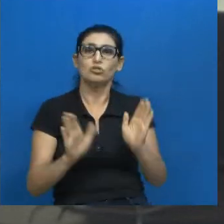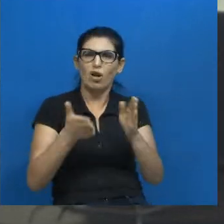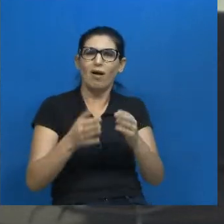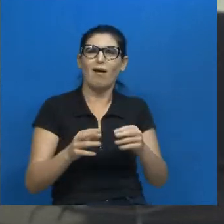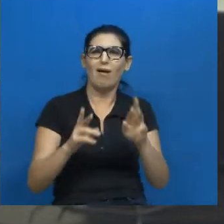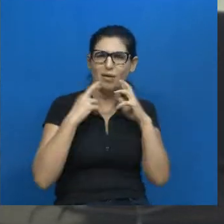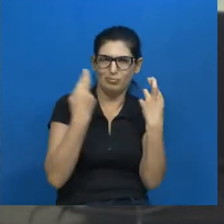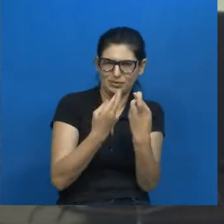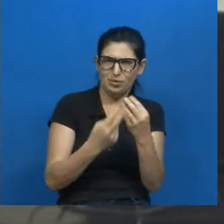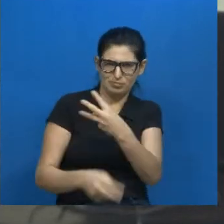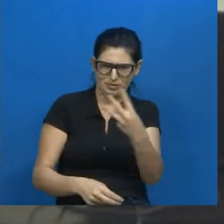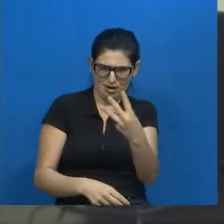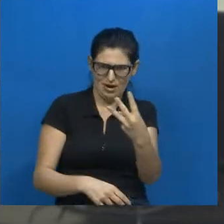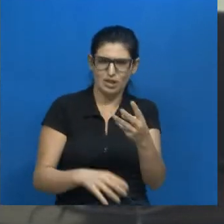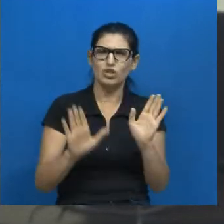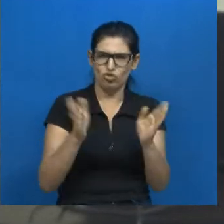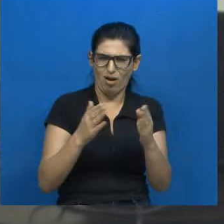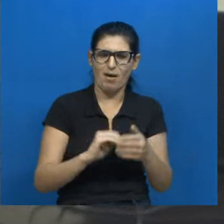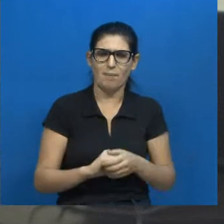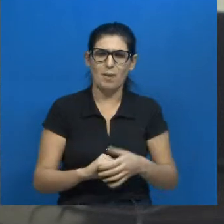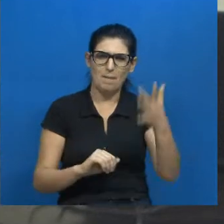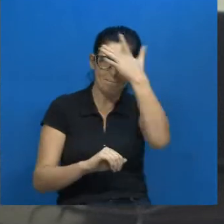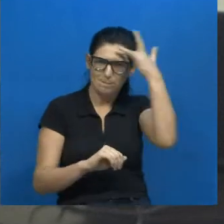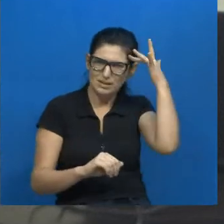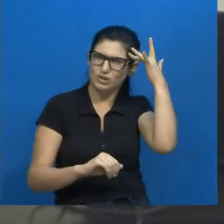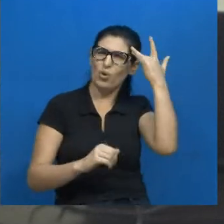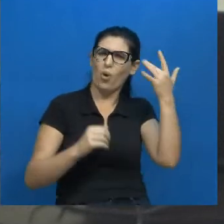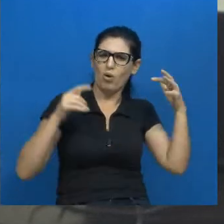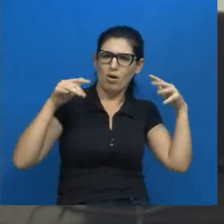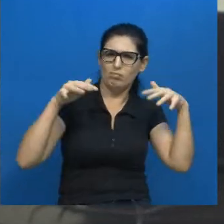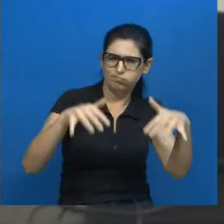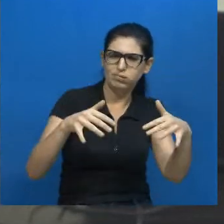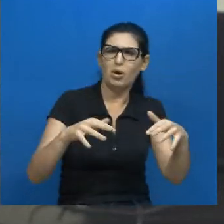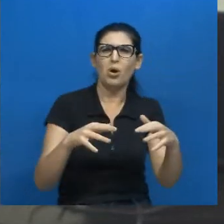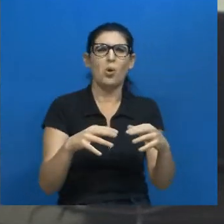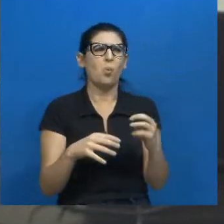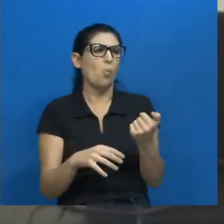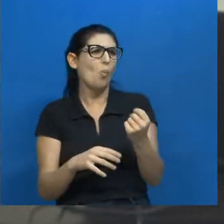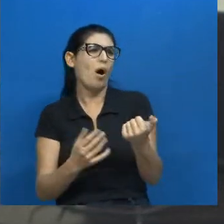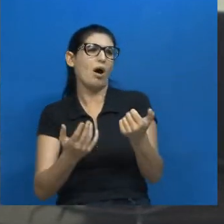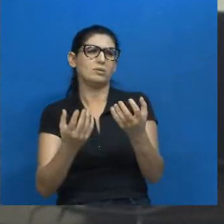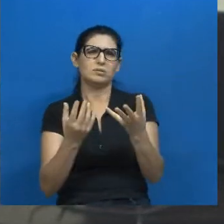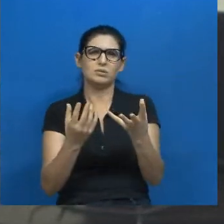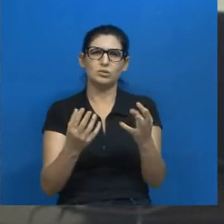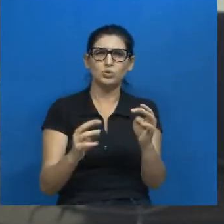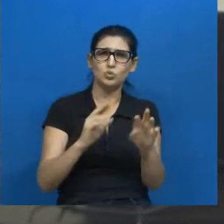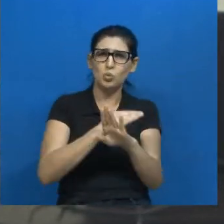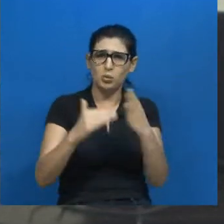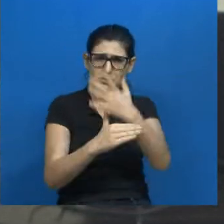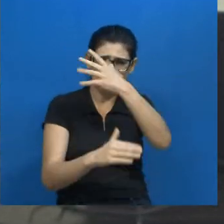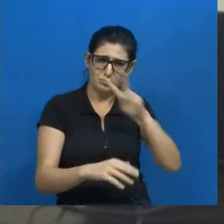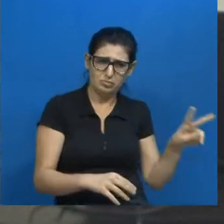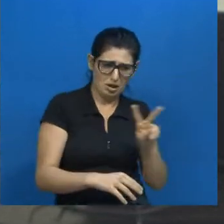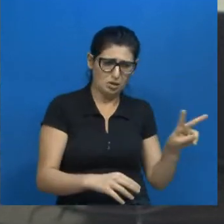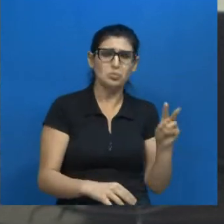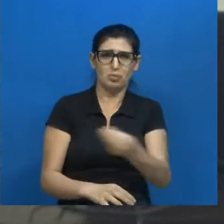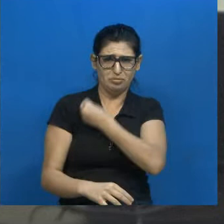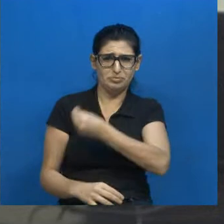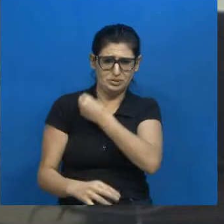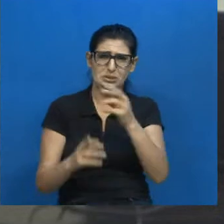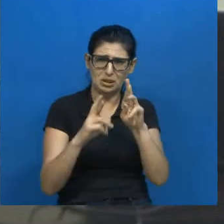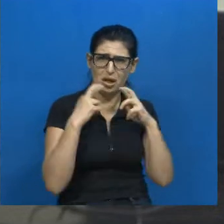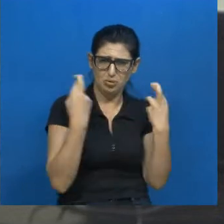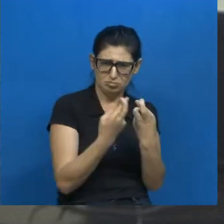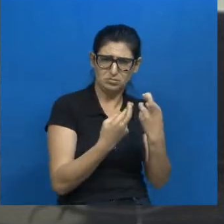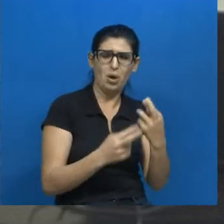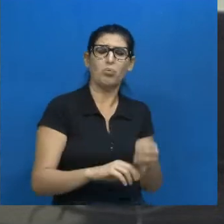casa, né? Teve reunião que compareceu quase todos, teve reunião que foi todos, e os vereadores falaram mesmo, e citaram do Parque Meia